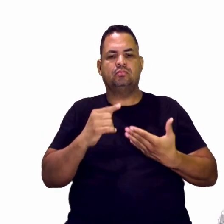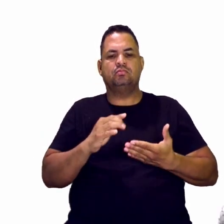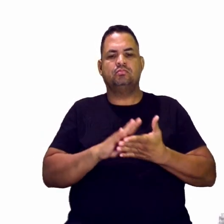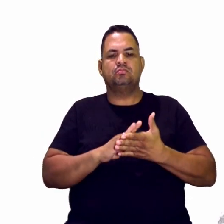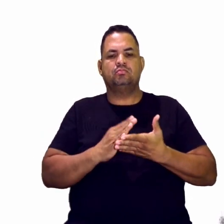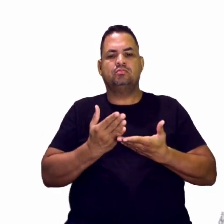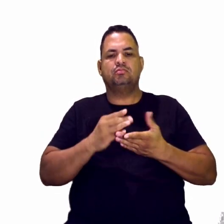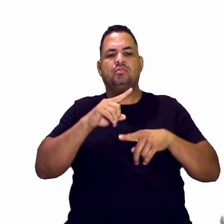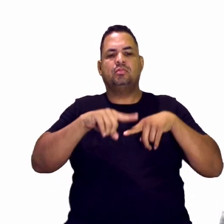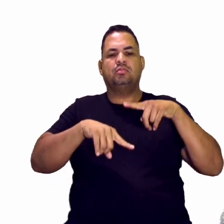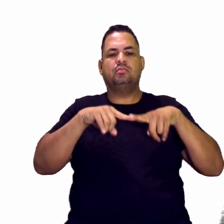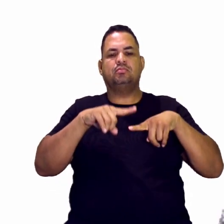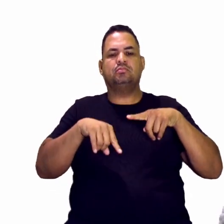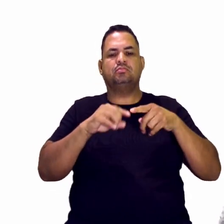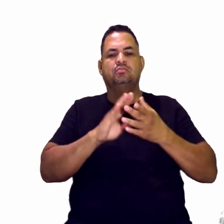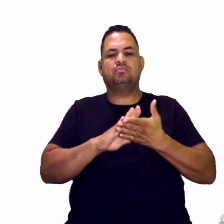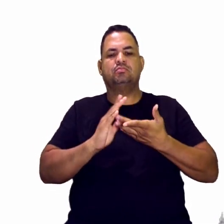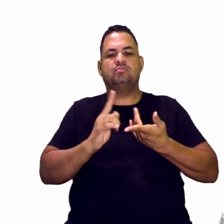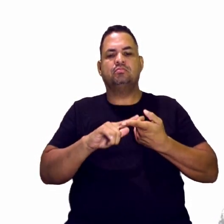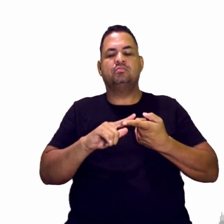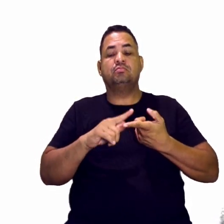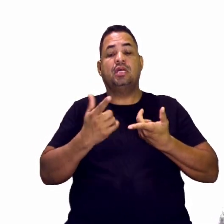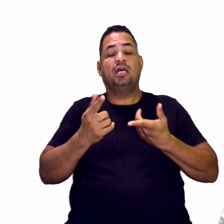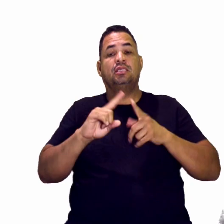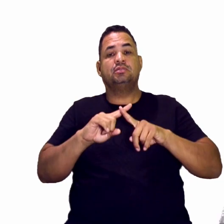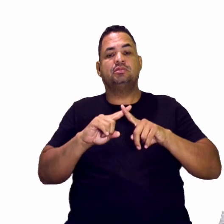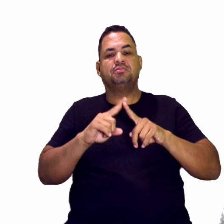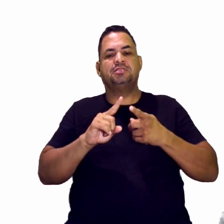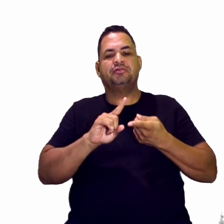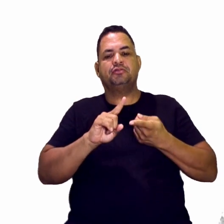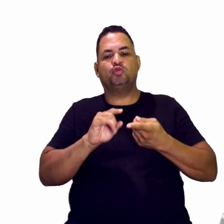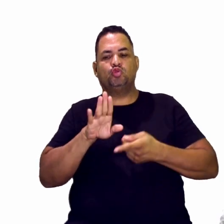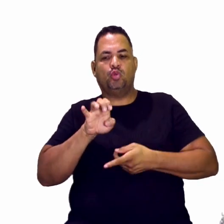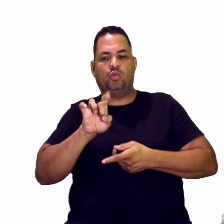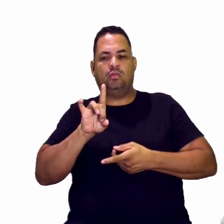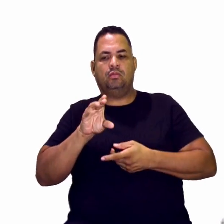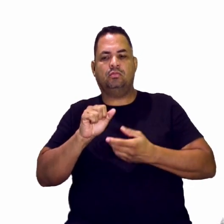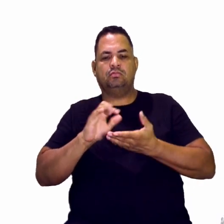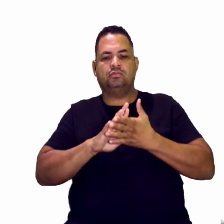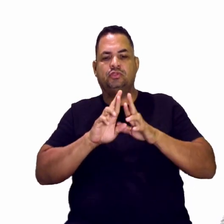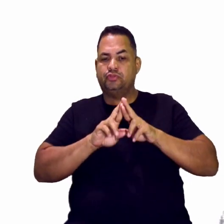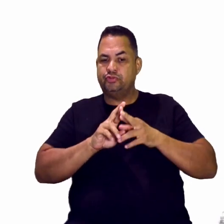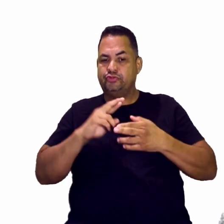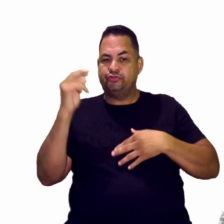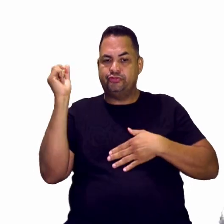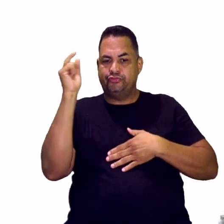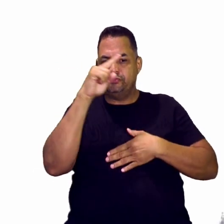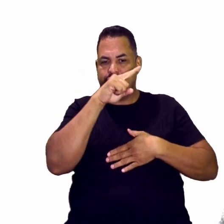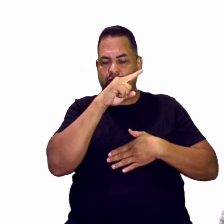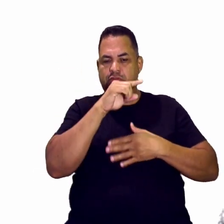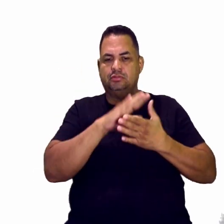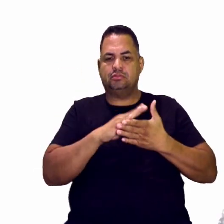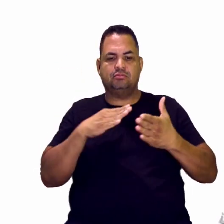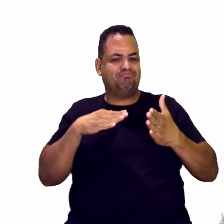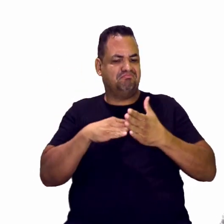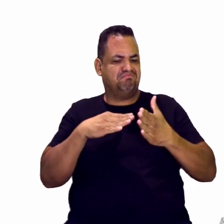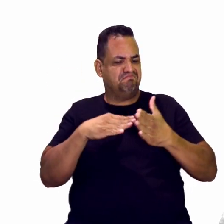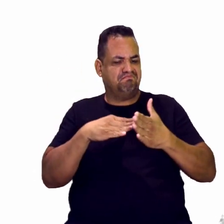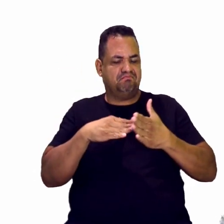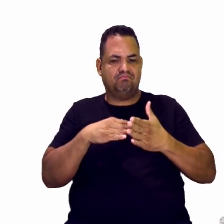de solventes, mas dificulta a passagem de soluto. Ou seja, como ela